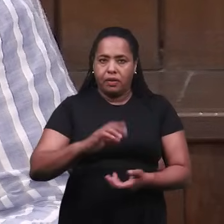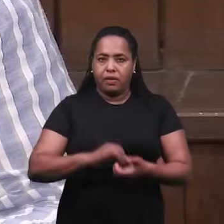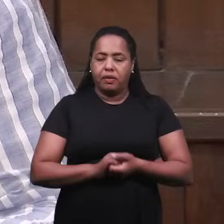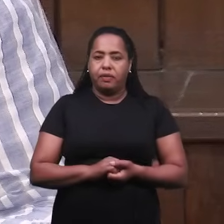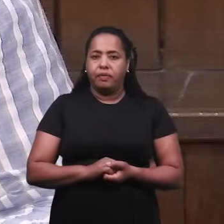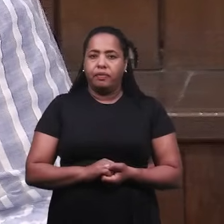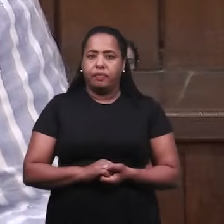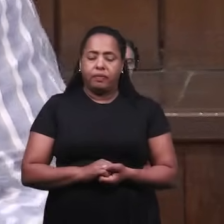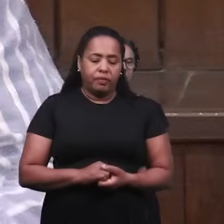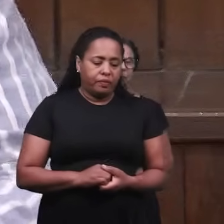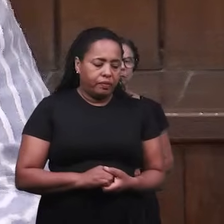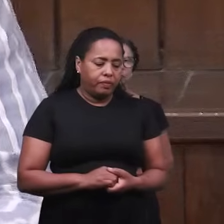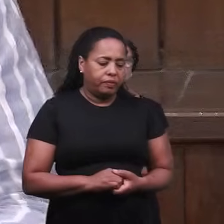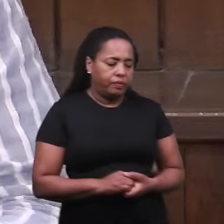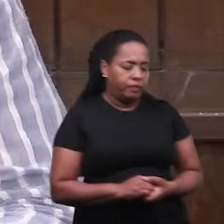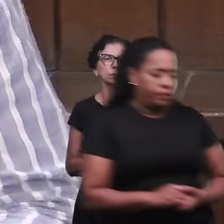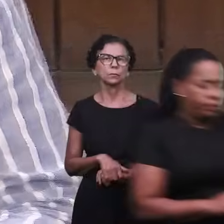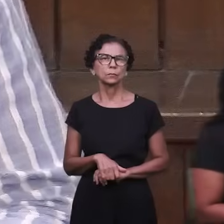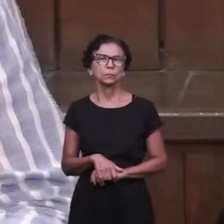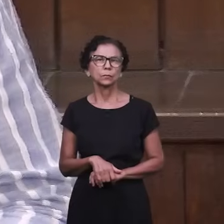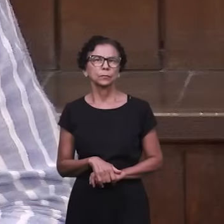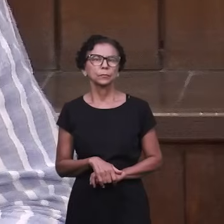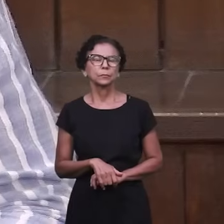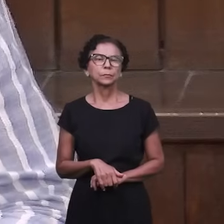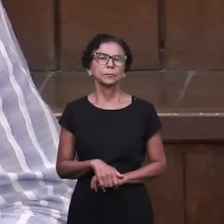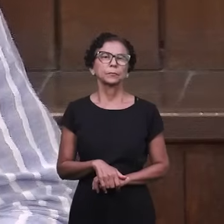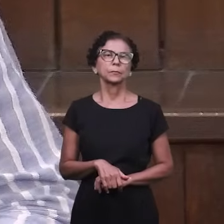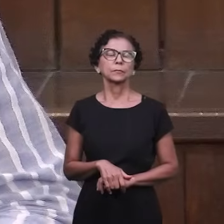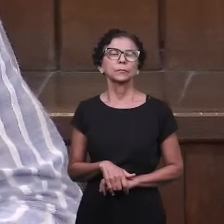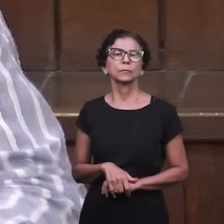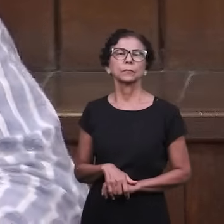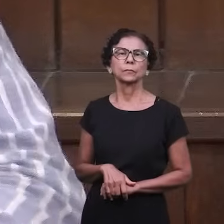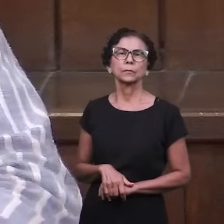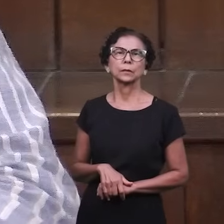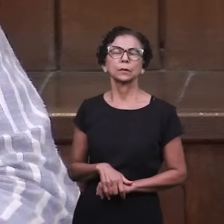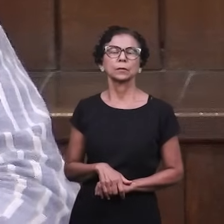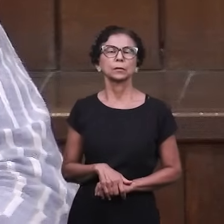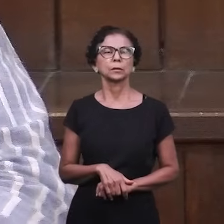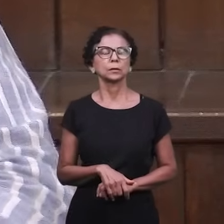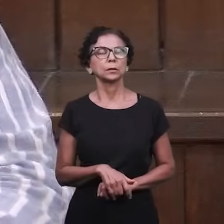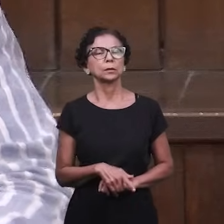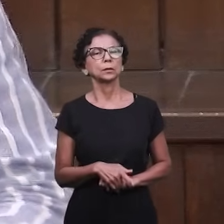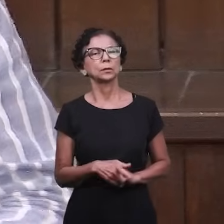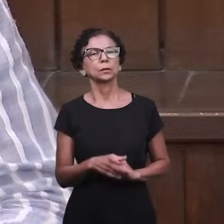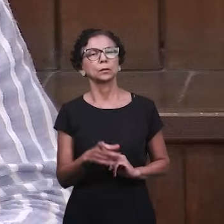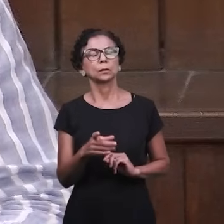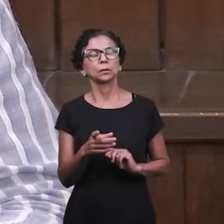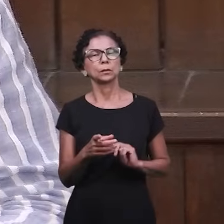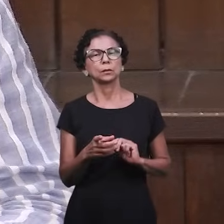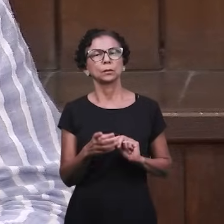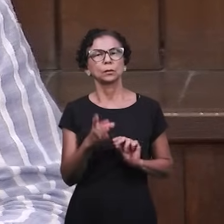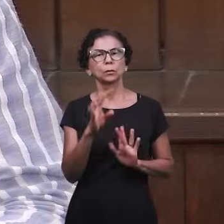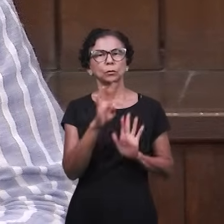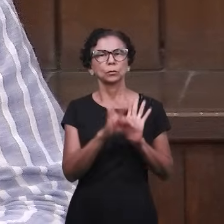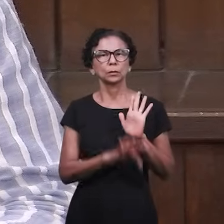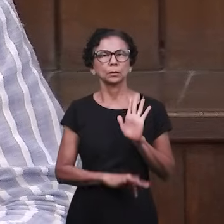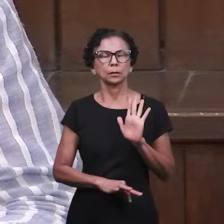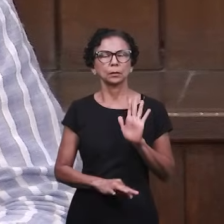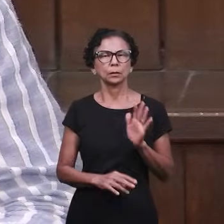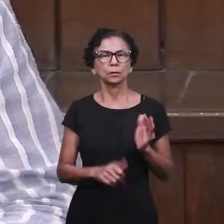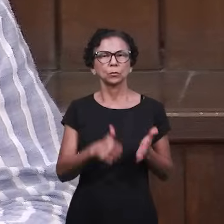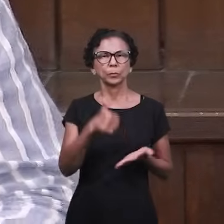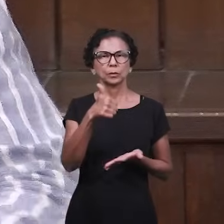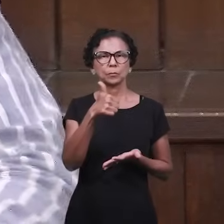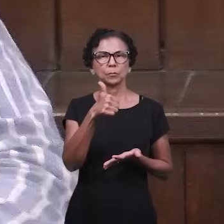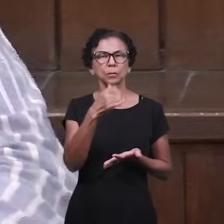e foi citado o texto em 1 Tessalonicenses 14, 15